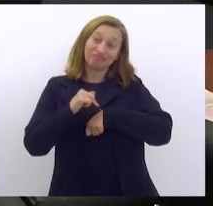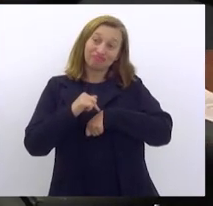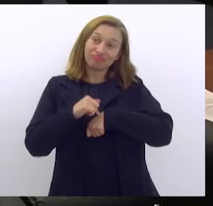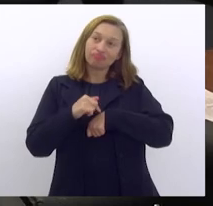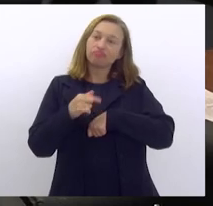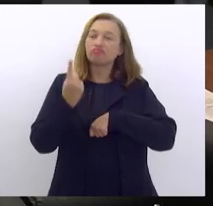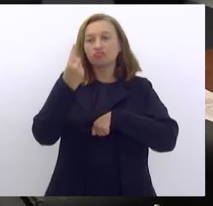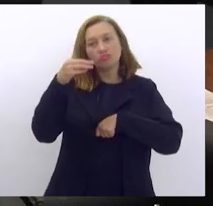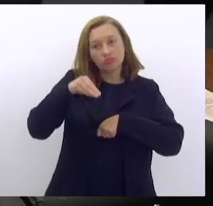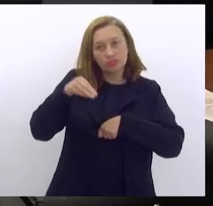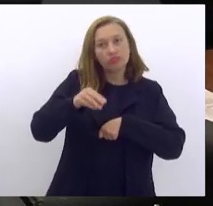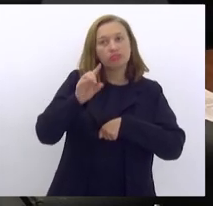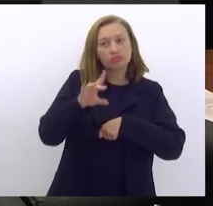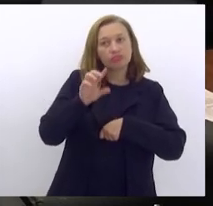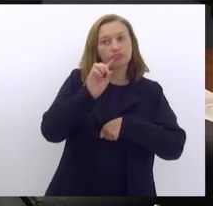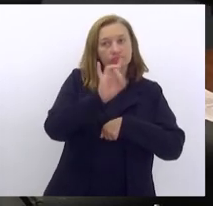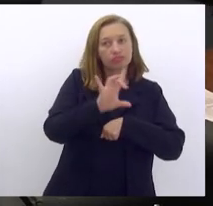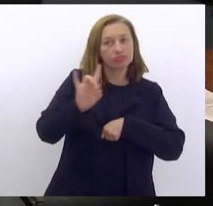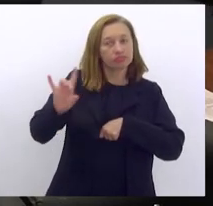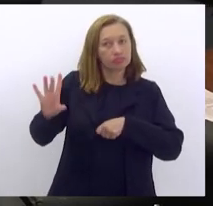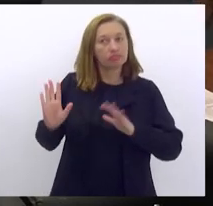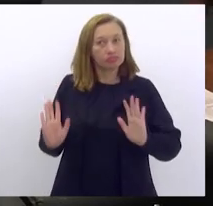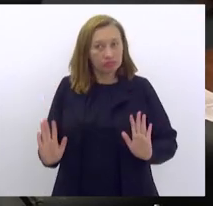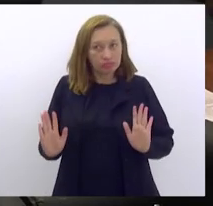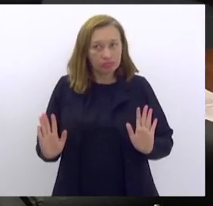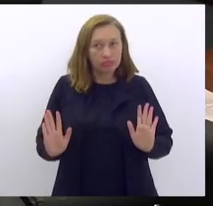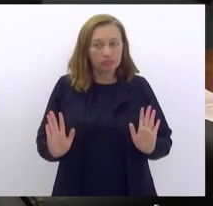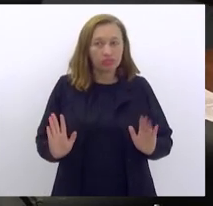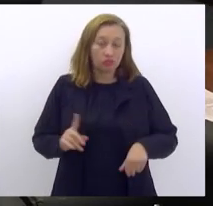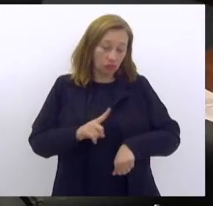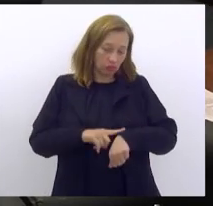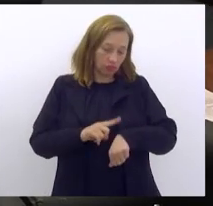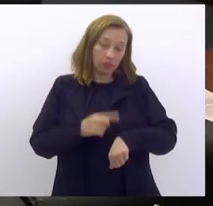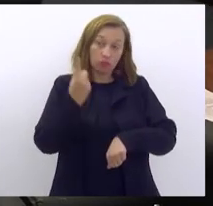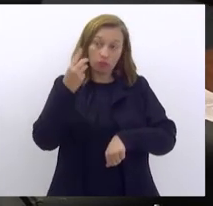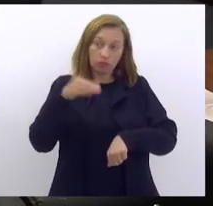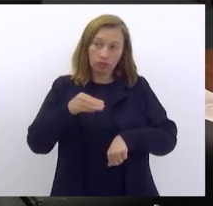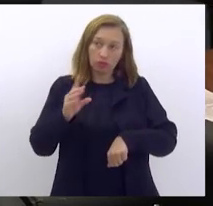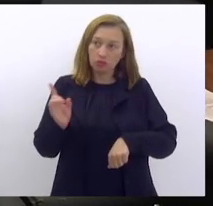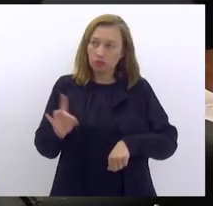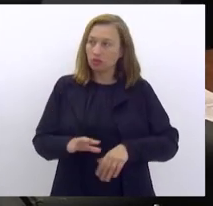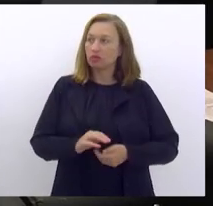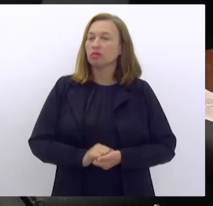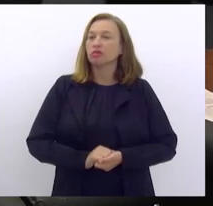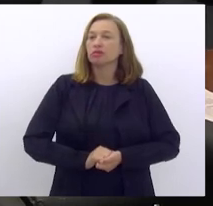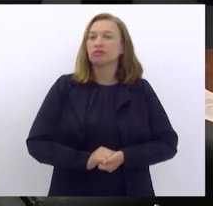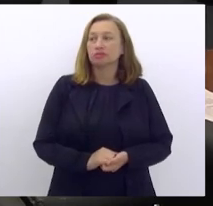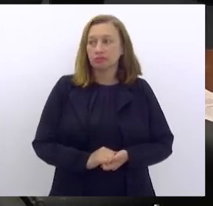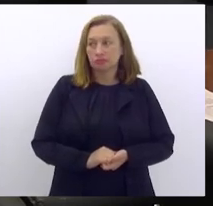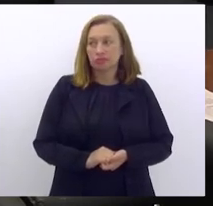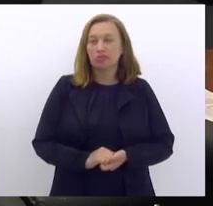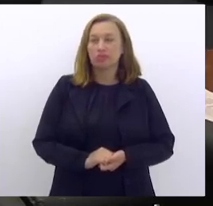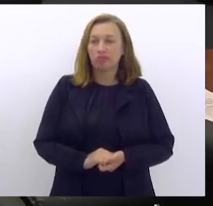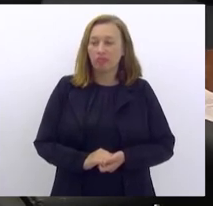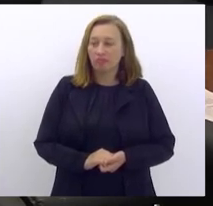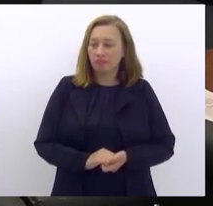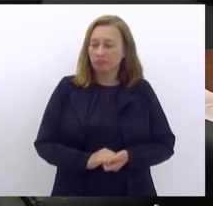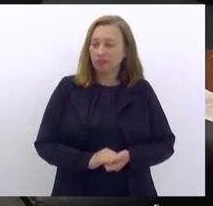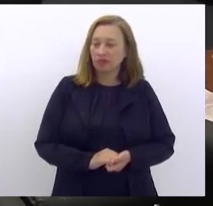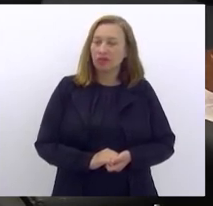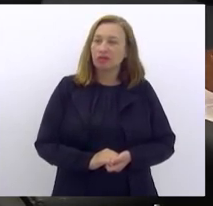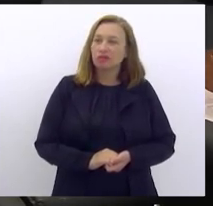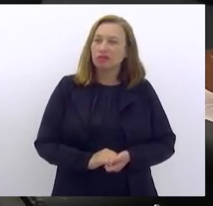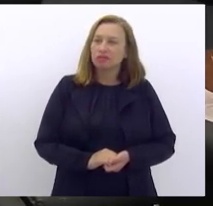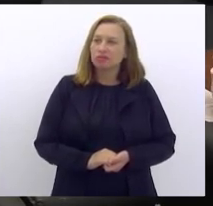esperar um minuto só a cada um. Tá, não bom. Vou dar de jeito, não vou marcar um minuto. Cumprirei senão, vossa determinação. Como é que a gente faz com os outros, deputado?